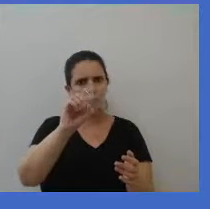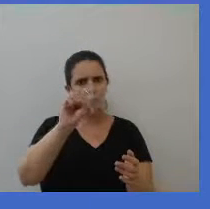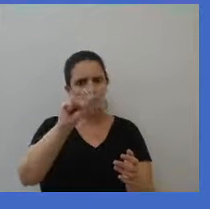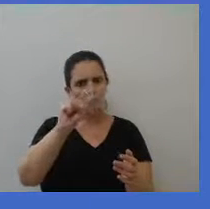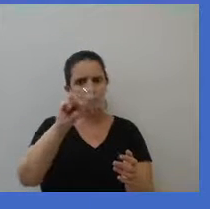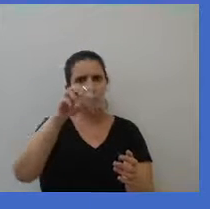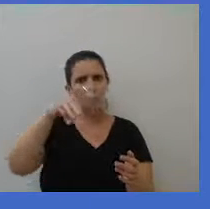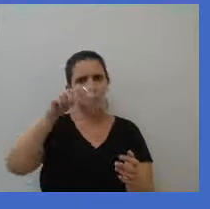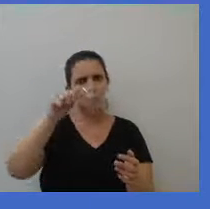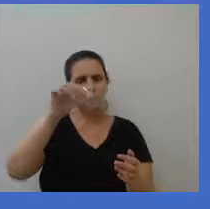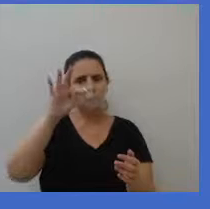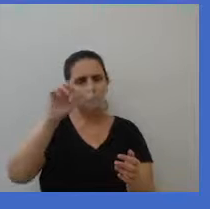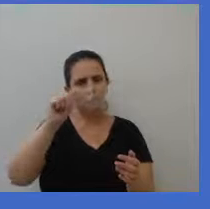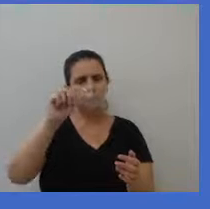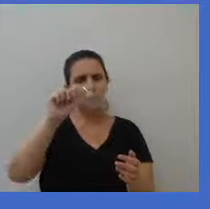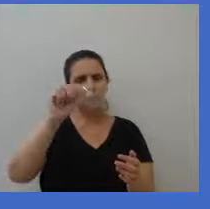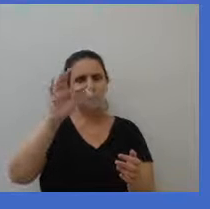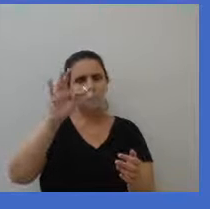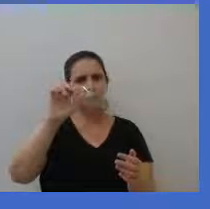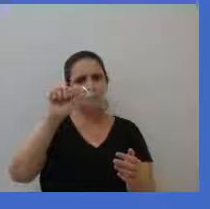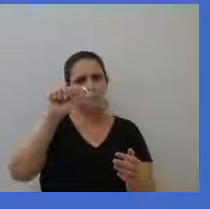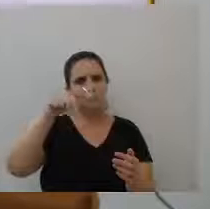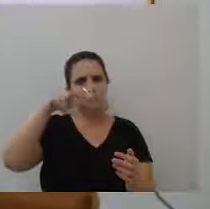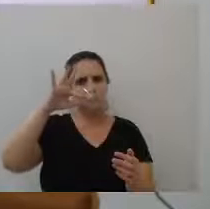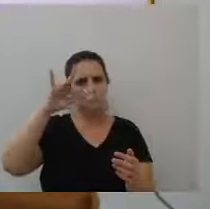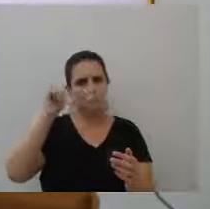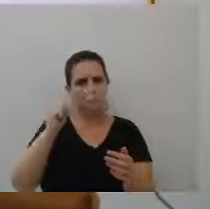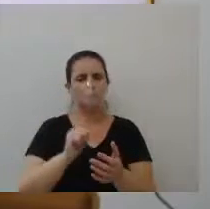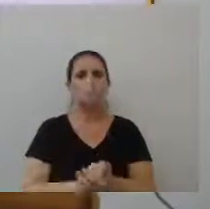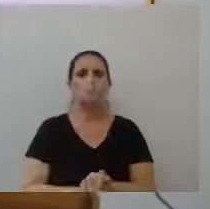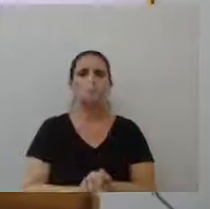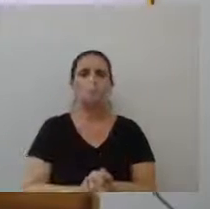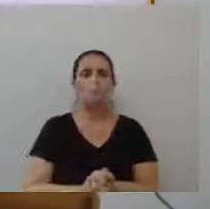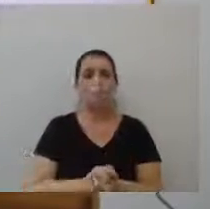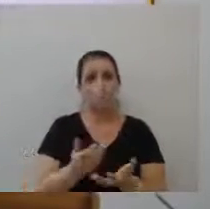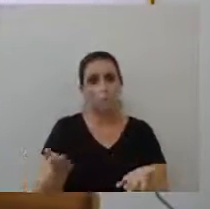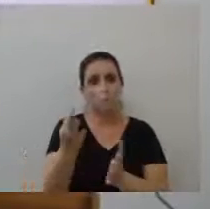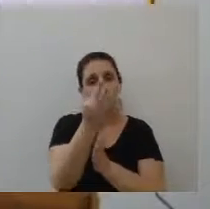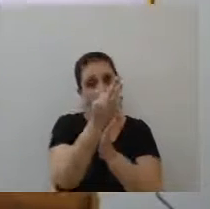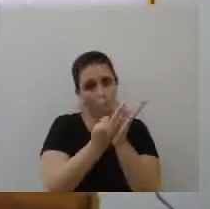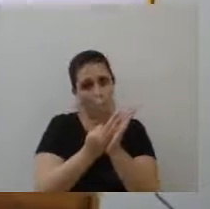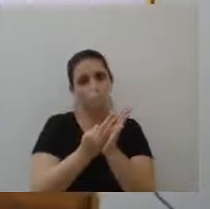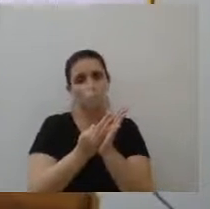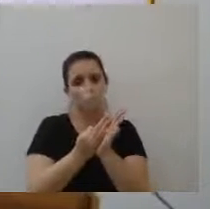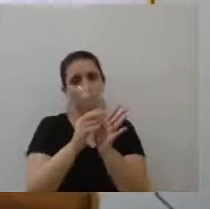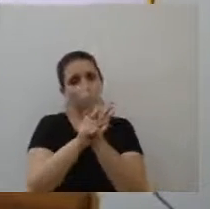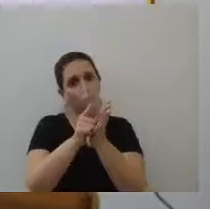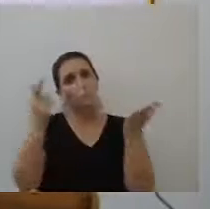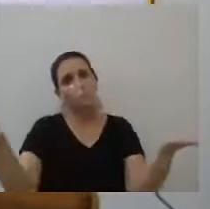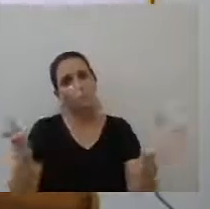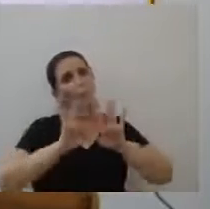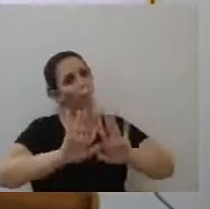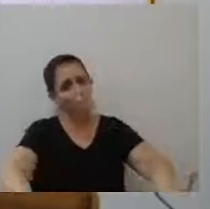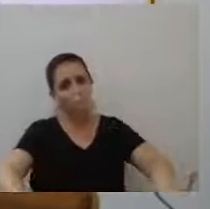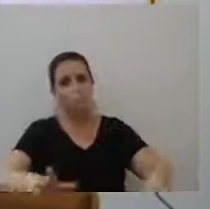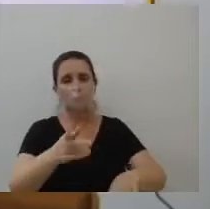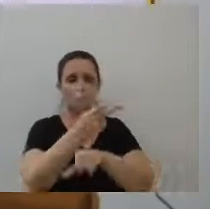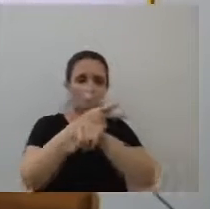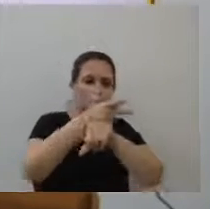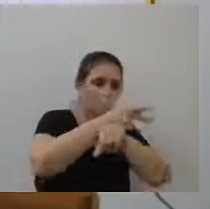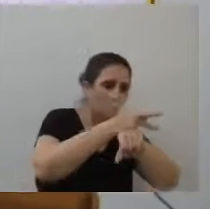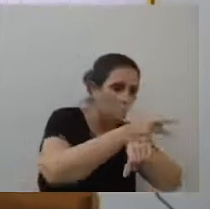é fixa, que não é particular. Não é uma ideia que você manda para o seu amigo e ali fica. É uma ideia